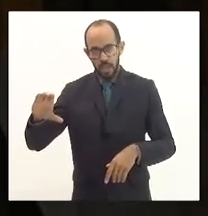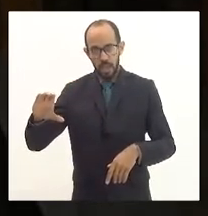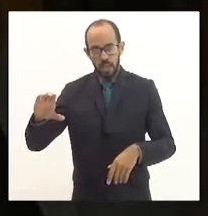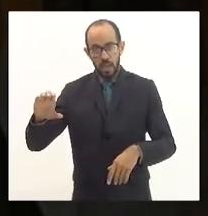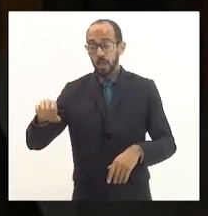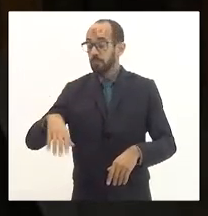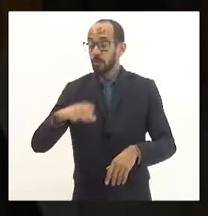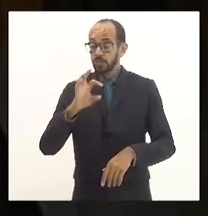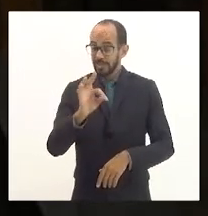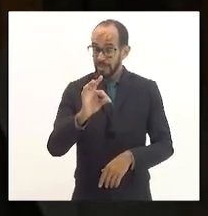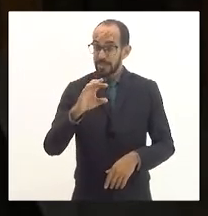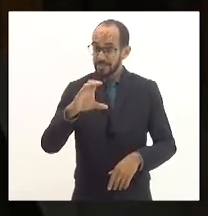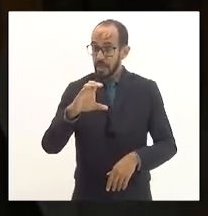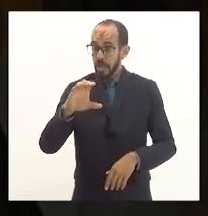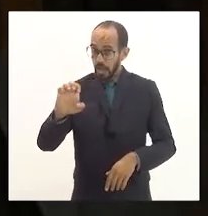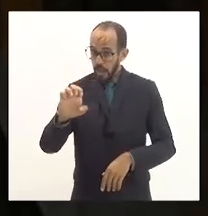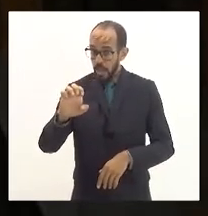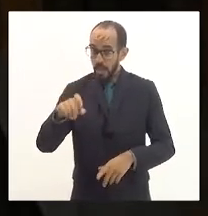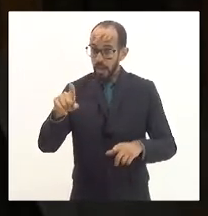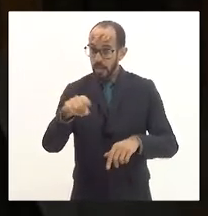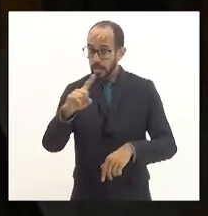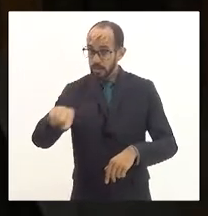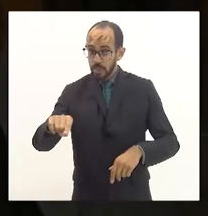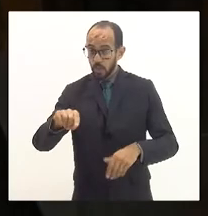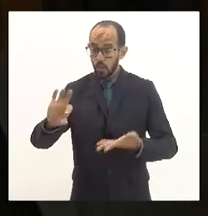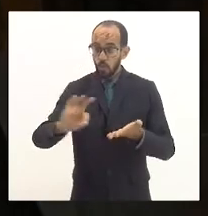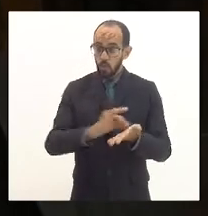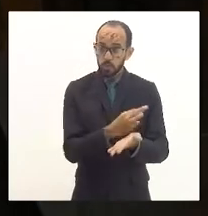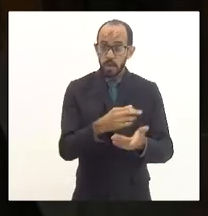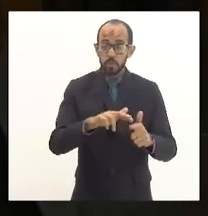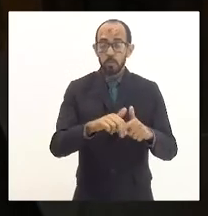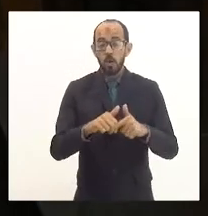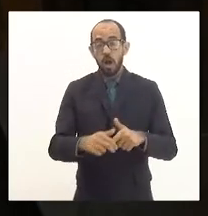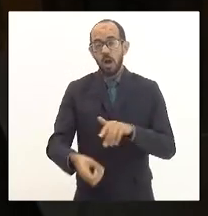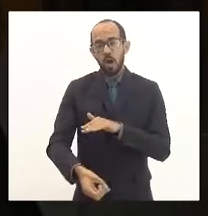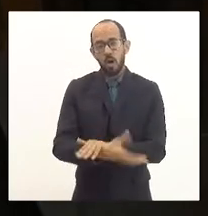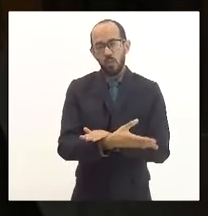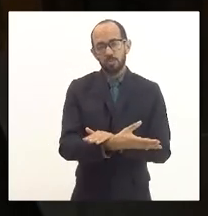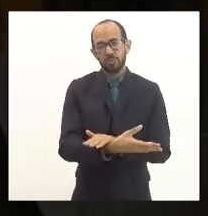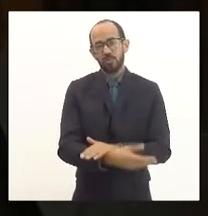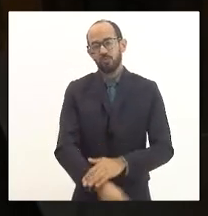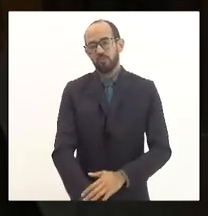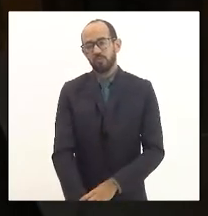e essa empresa que o município de Quissamã por indícios de corrupção